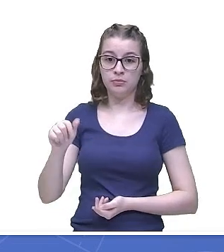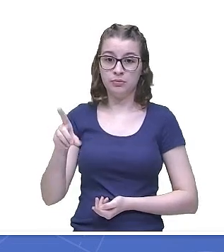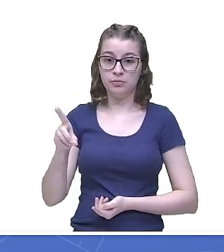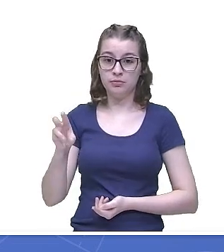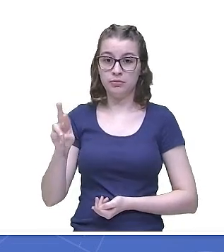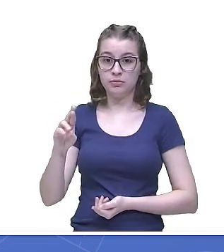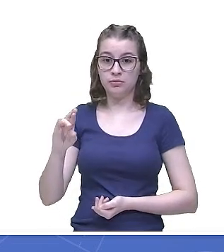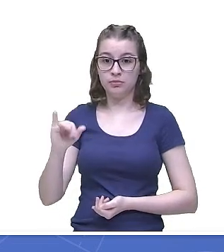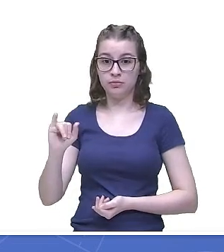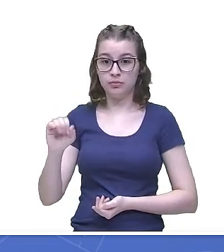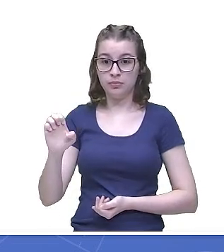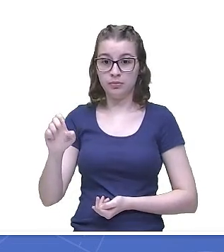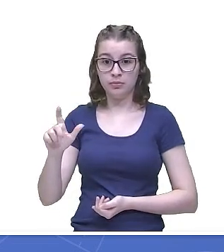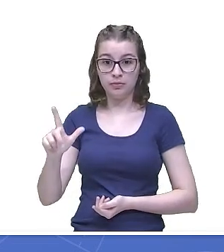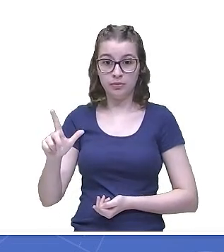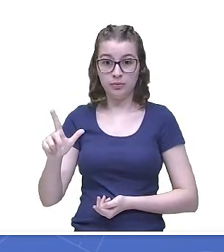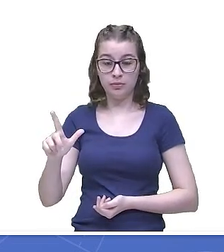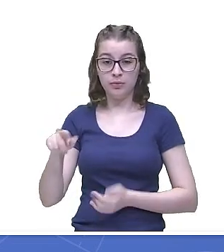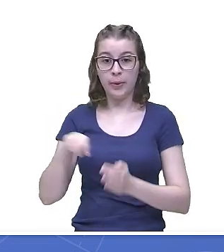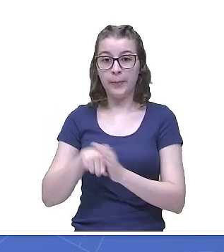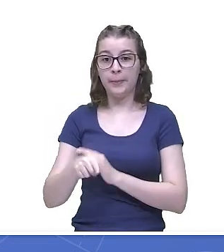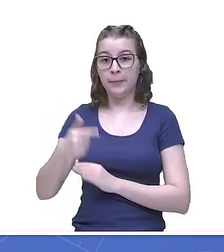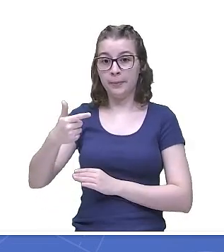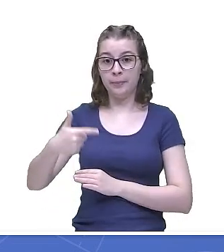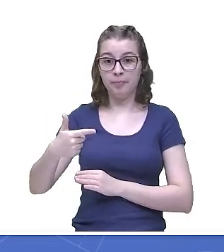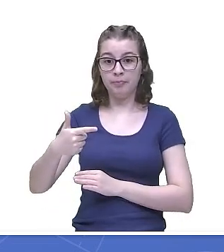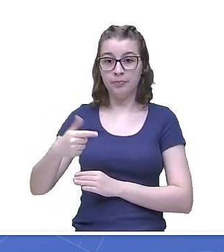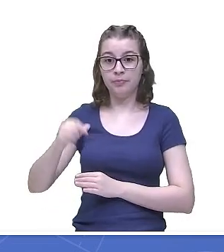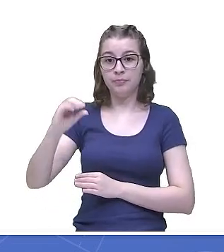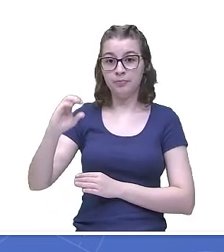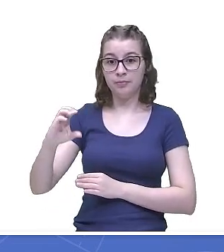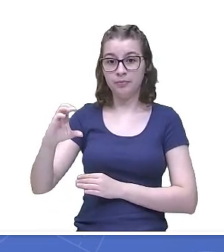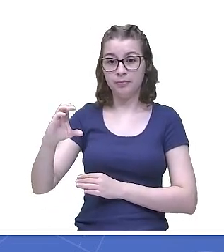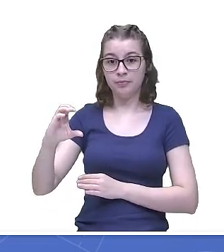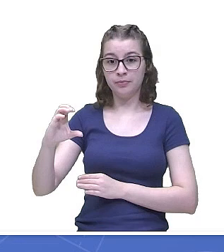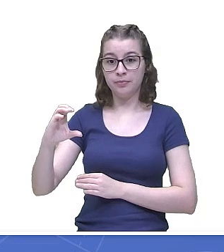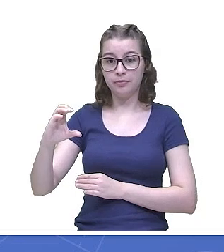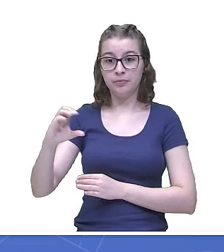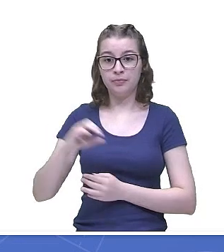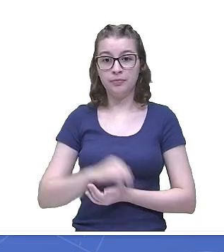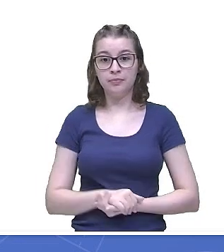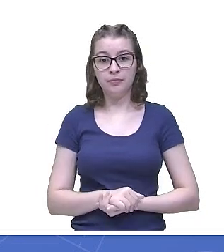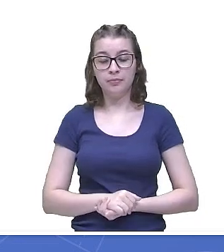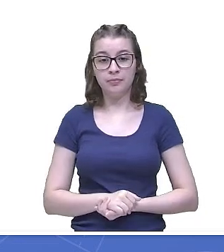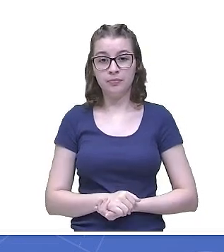O Adriel disse que a segunda é a letra C, certo?